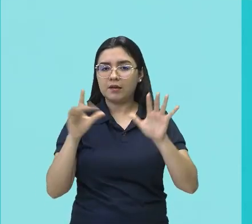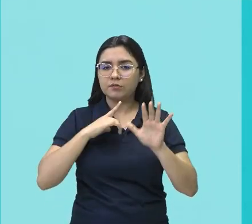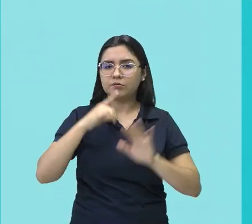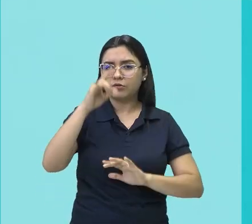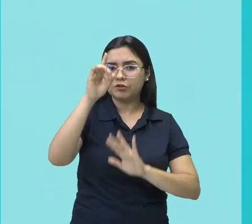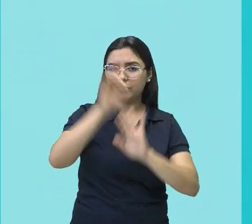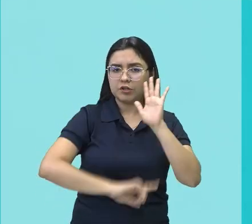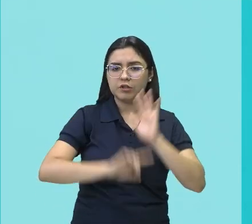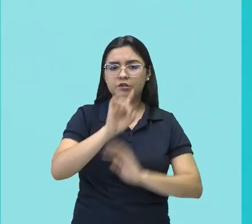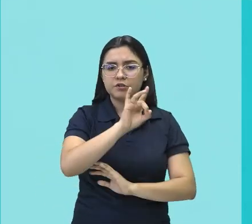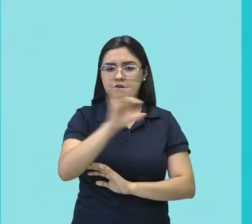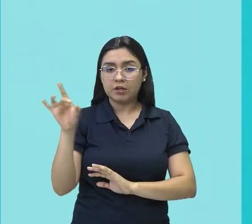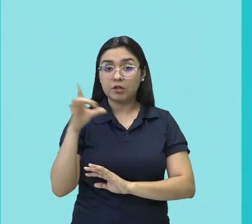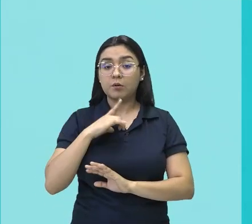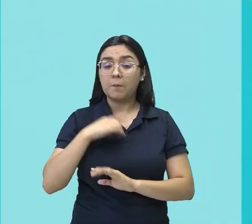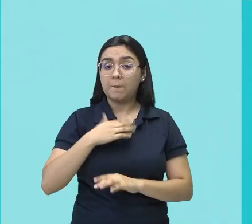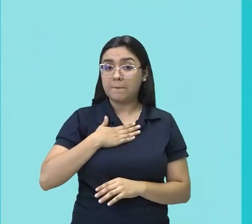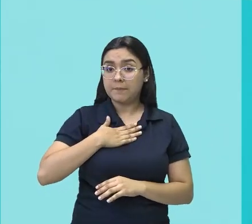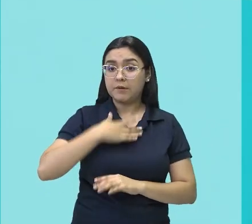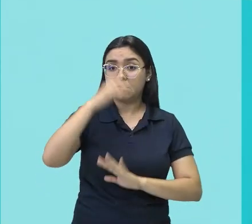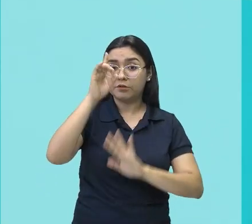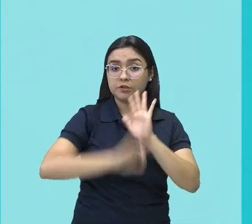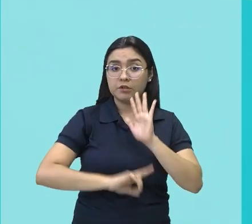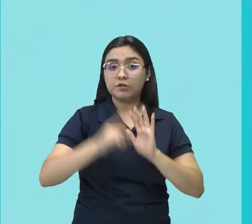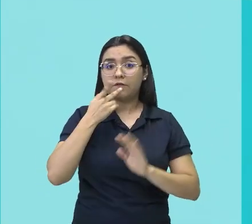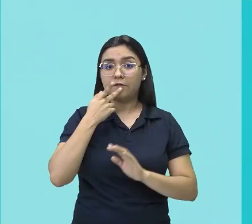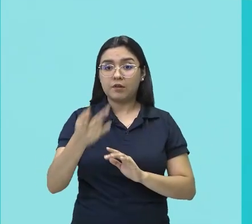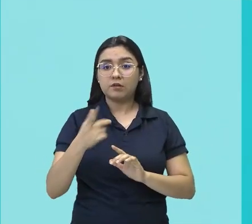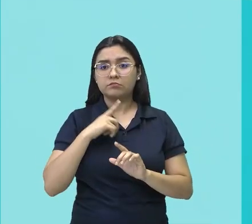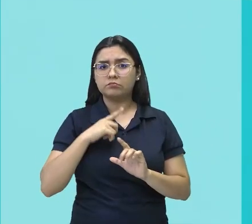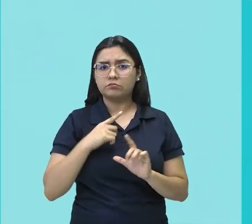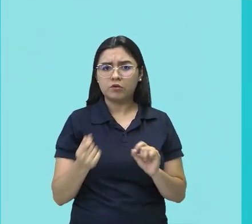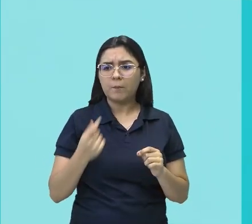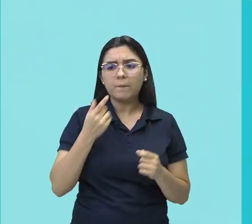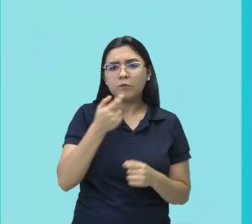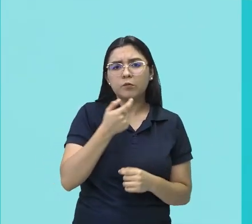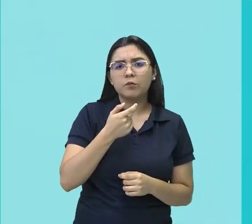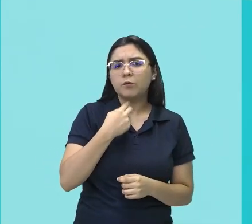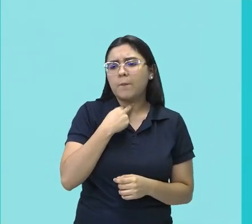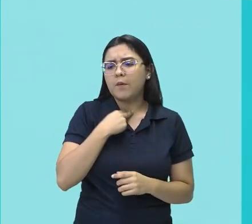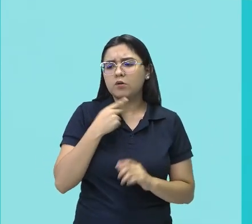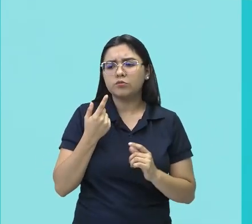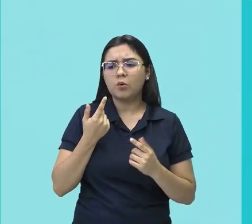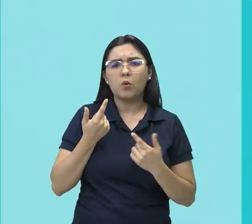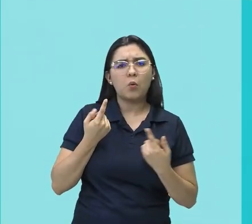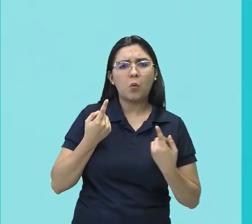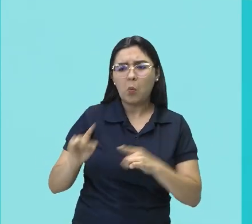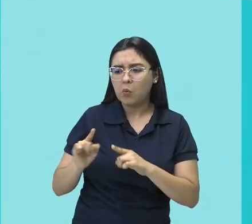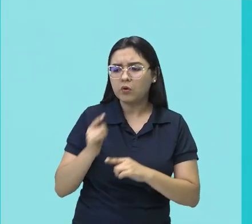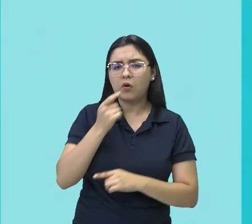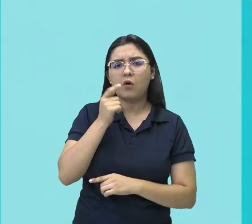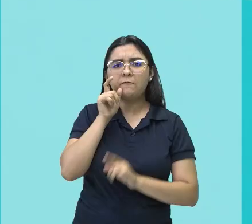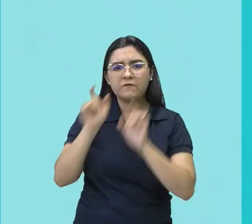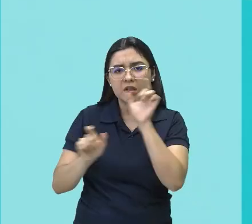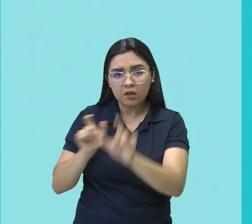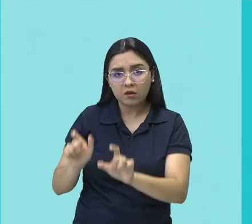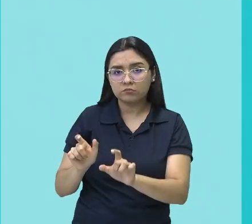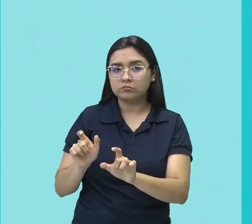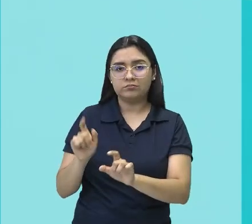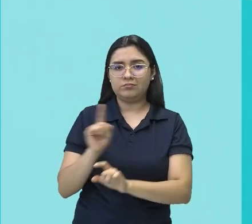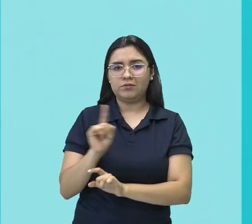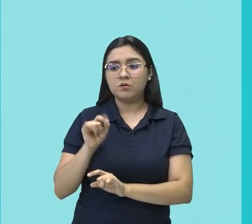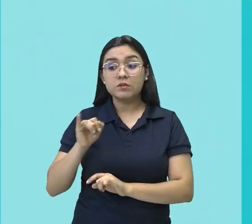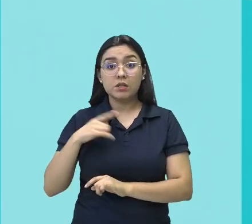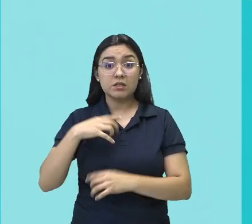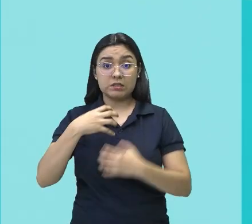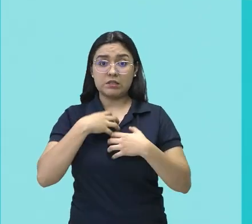cada um. O meu direito de fala, ele não me dá o direito de ofender alguém verbalmente, por exemplo. Se essa pessoa se